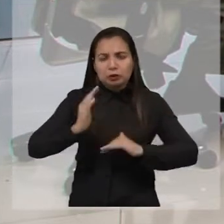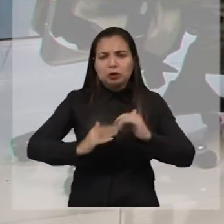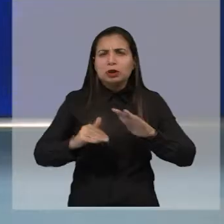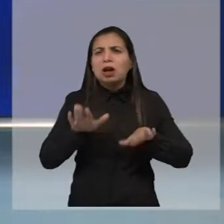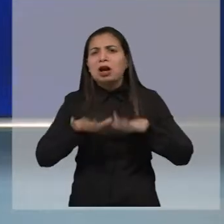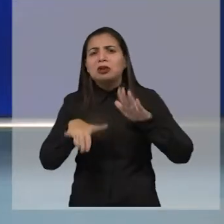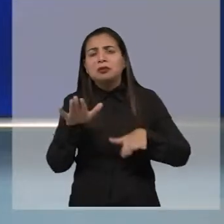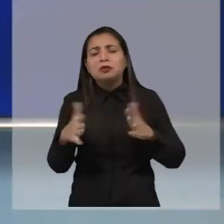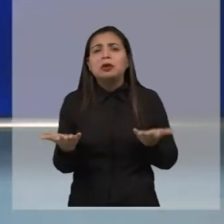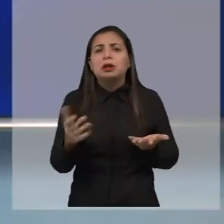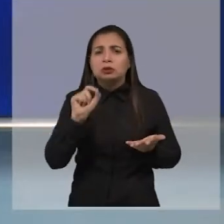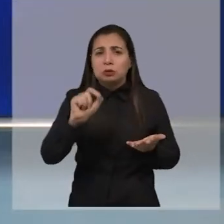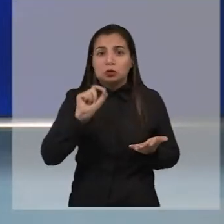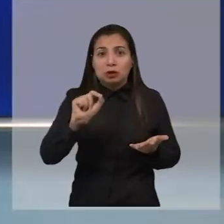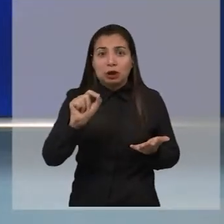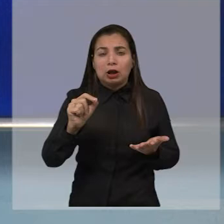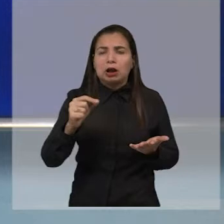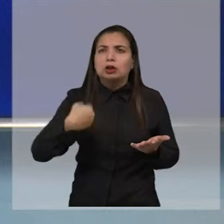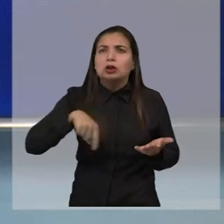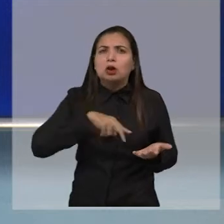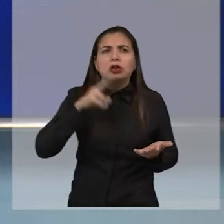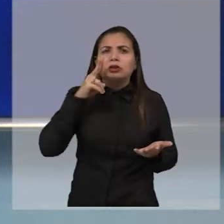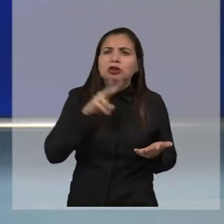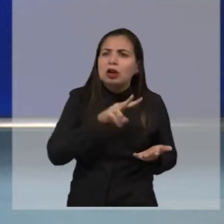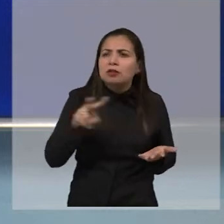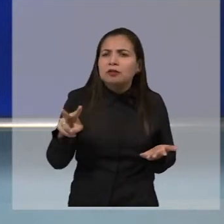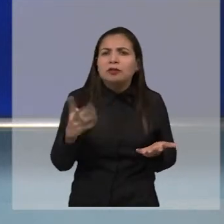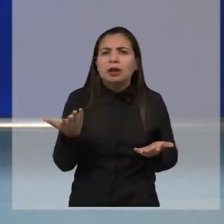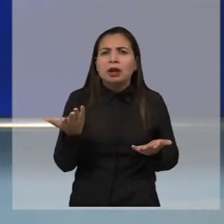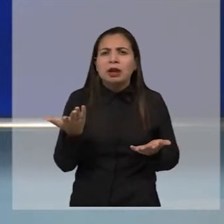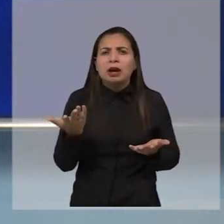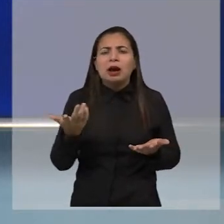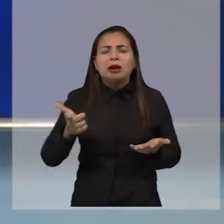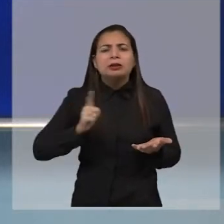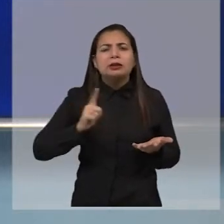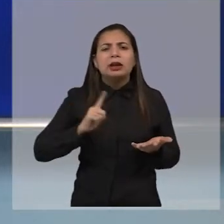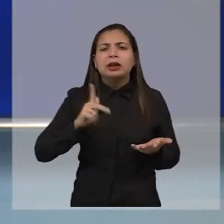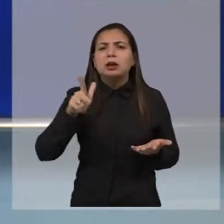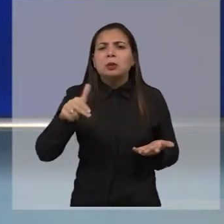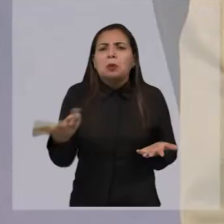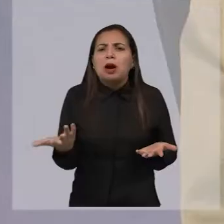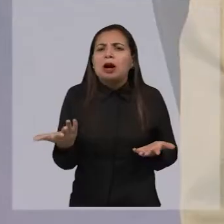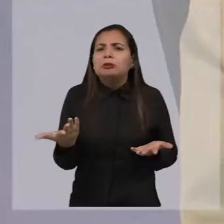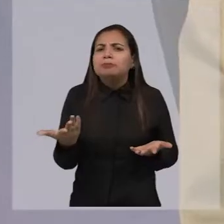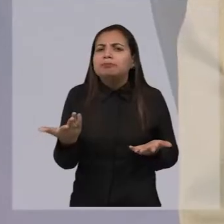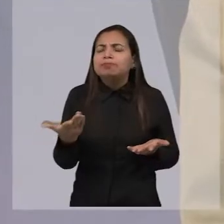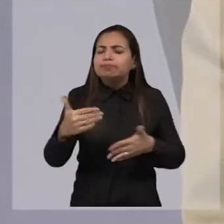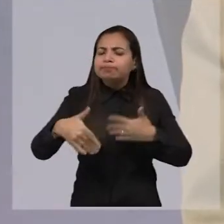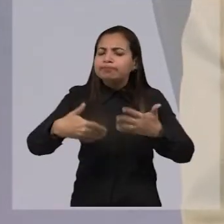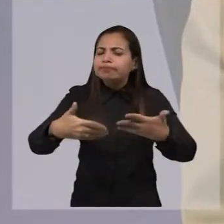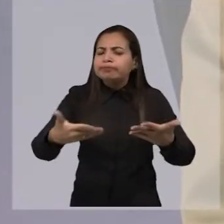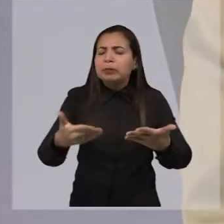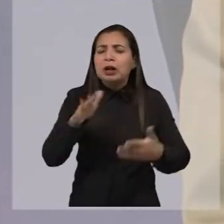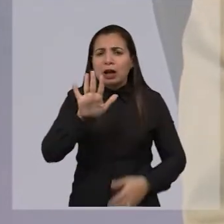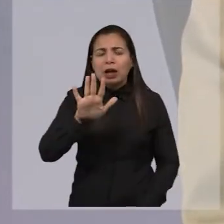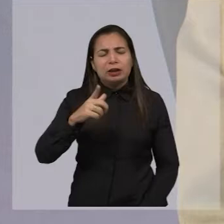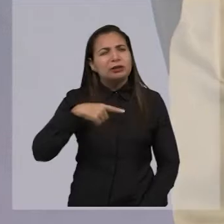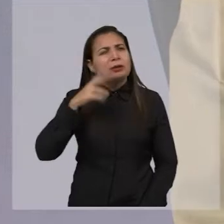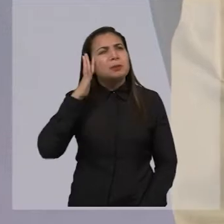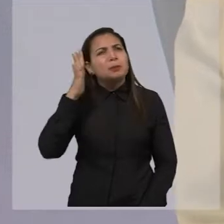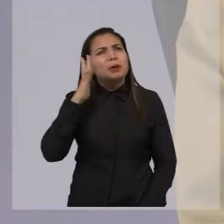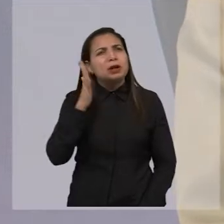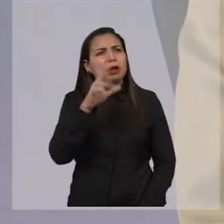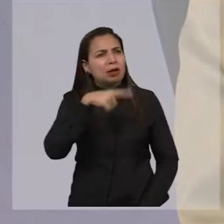vezes, quando você lida com a infra-realidade, né, vai empedernindo a pessoa. A gente está brincando numa festa,